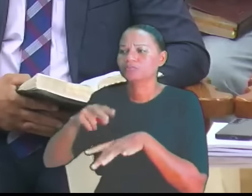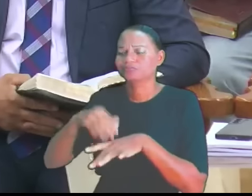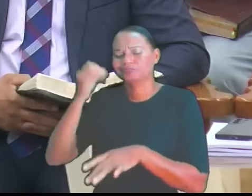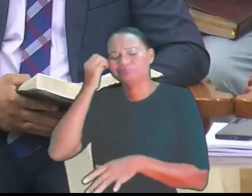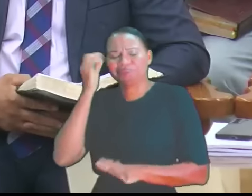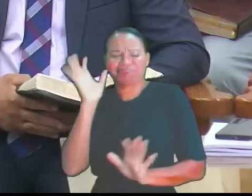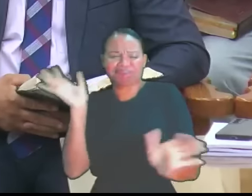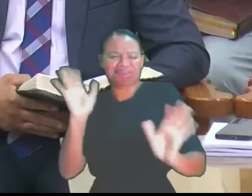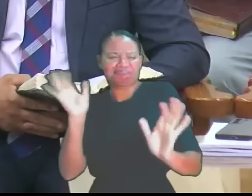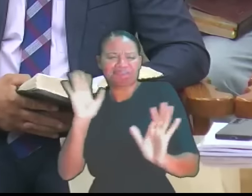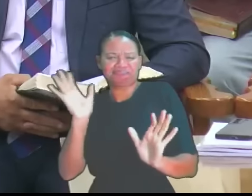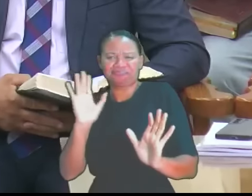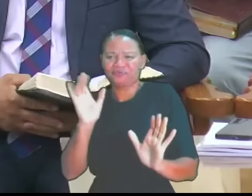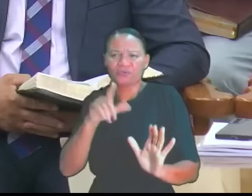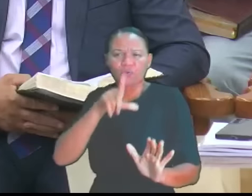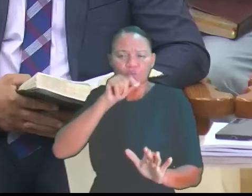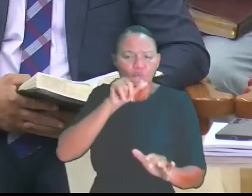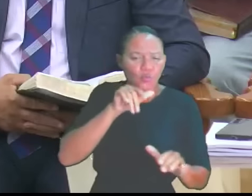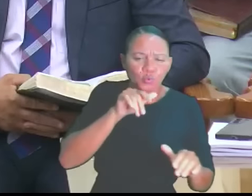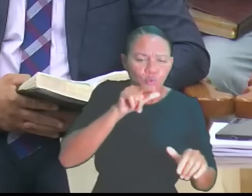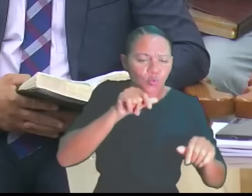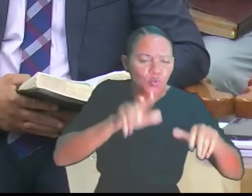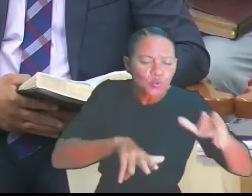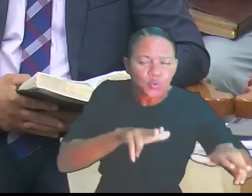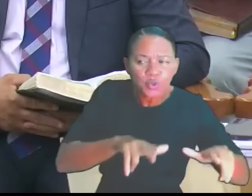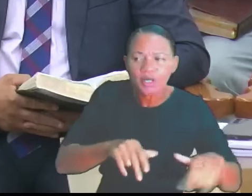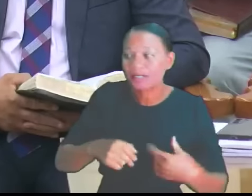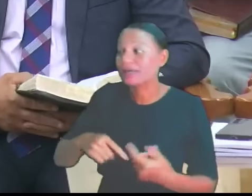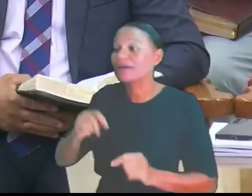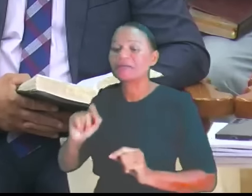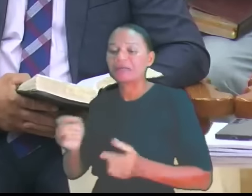eu não quero saber se é curva. Eu quero saber, não é quem está trazendo, é quem está mandando.